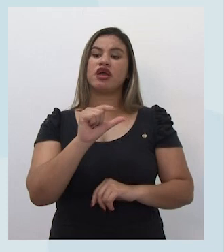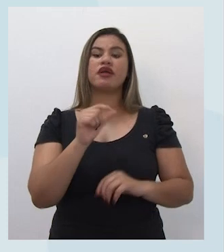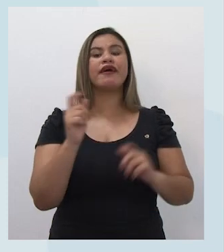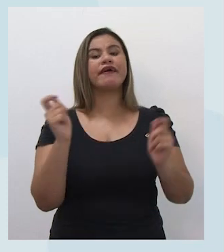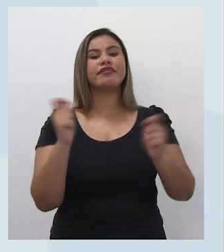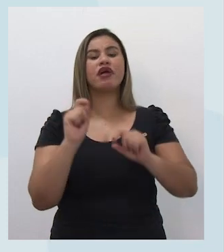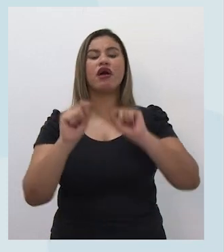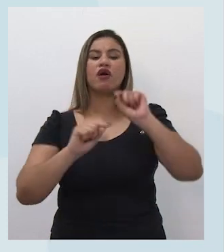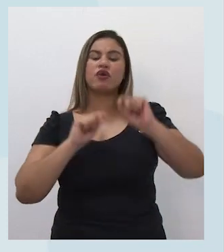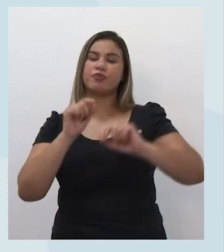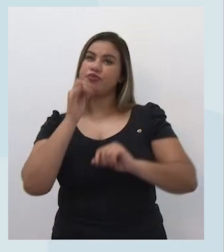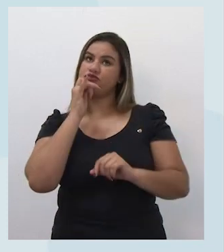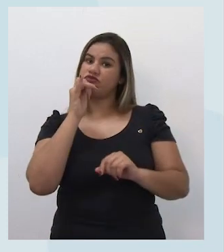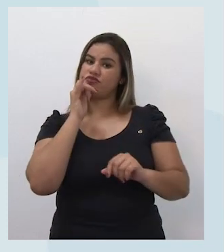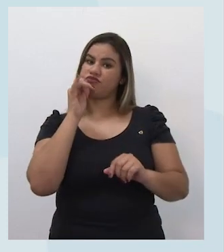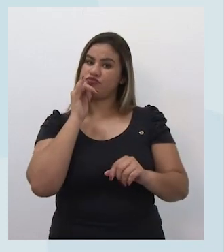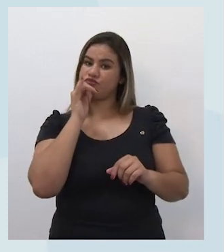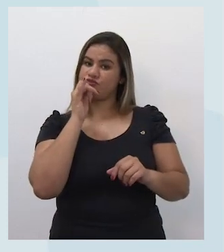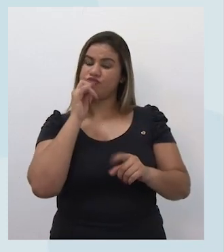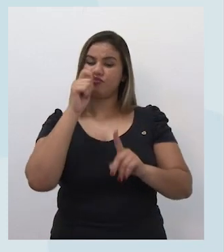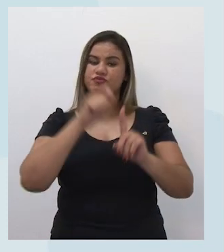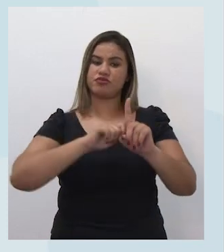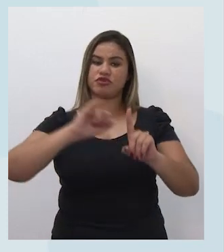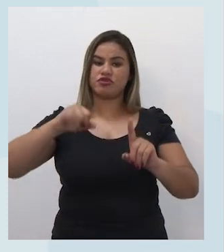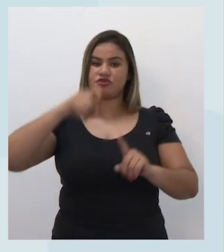na recuperação em janeiro, ele acontece por um